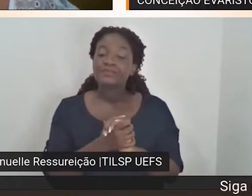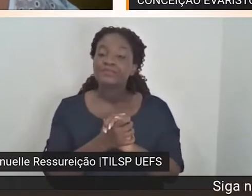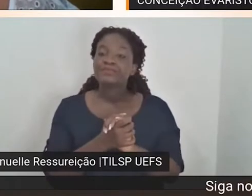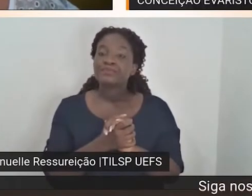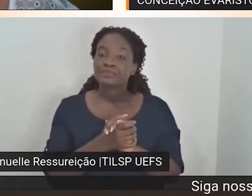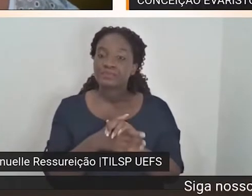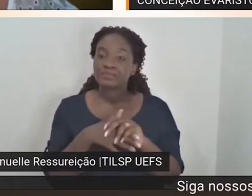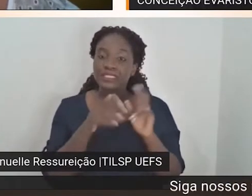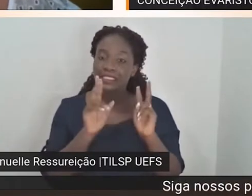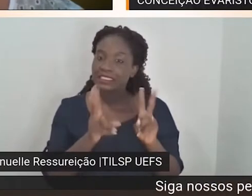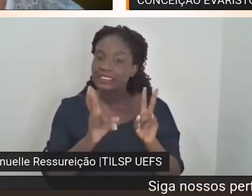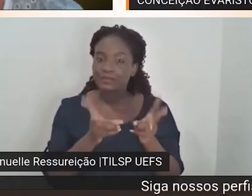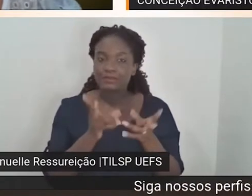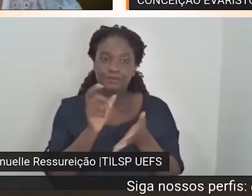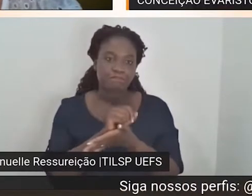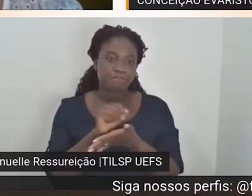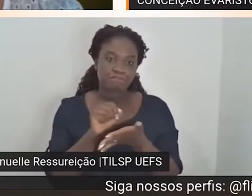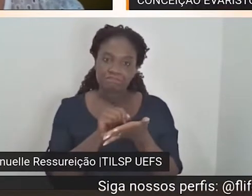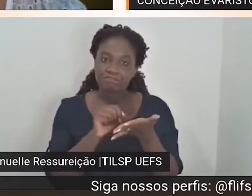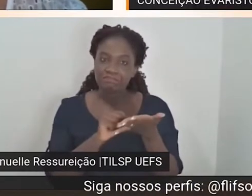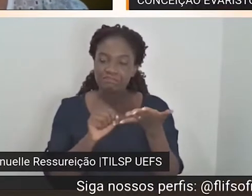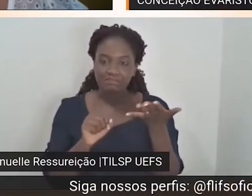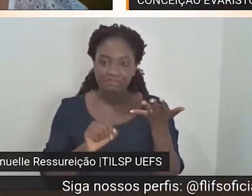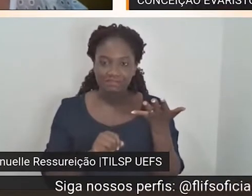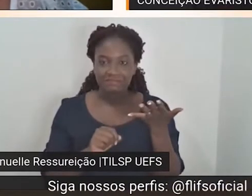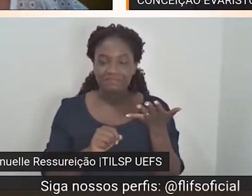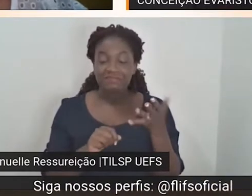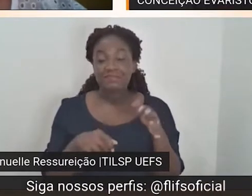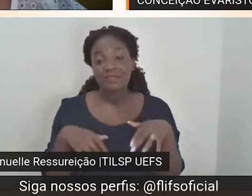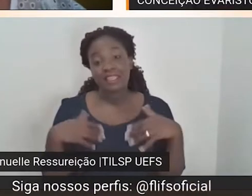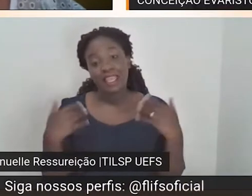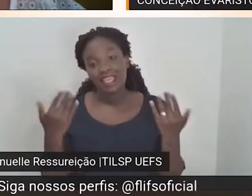sempre escrevi, né? Sempre escrevi. E aí,